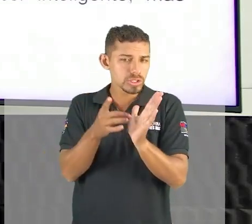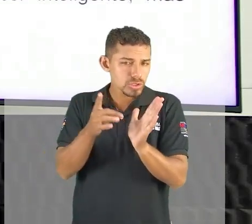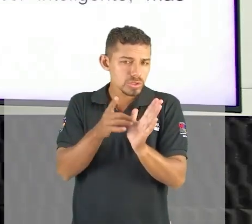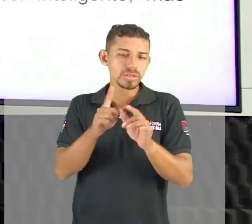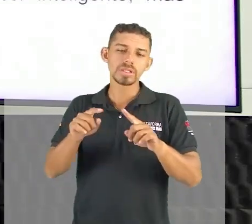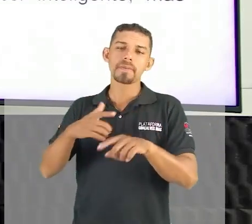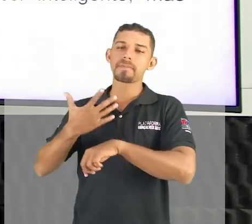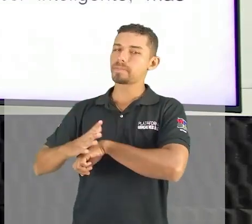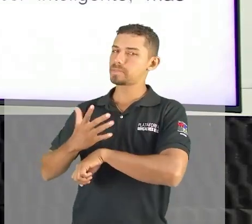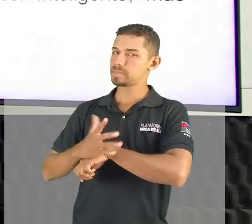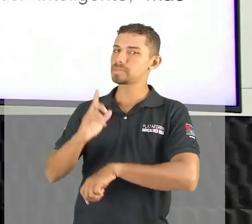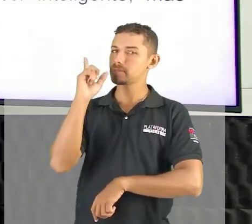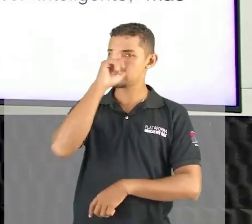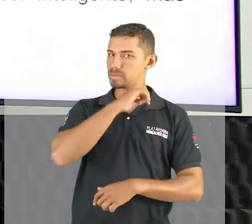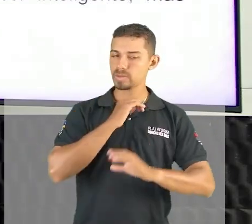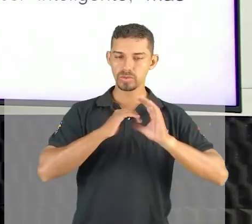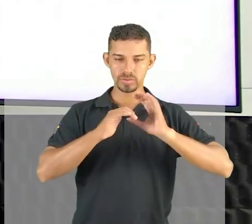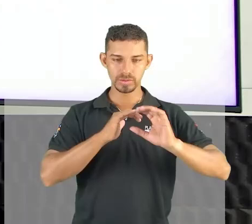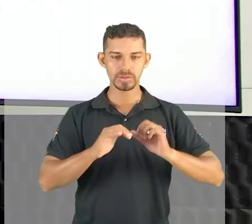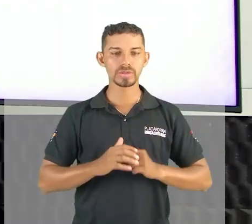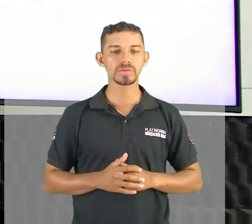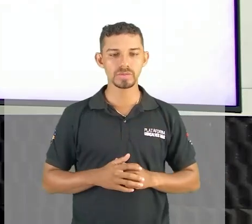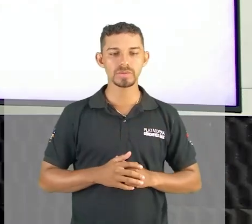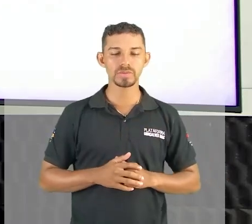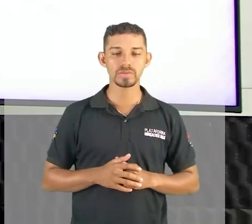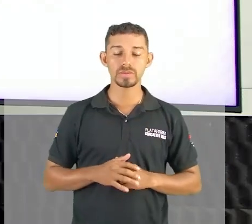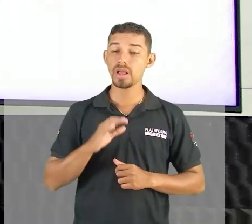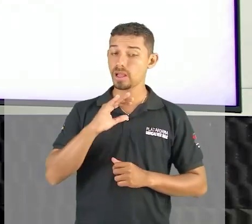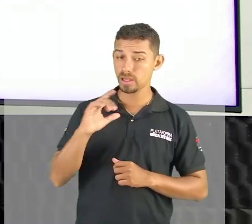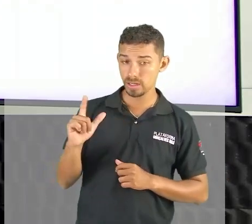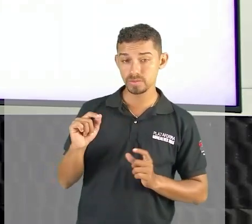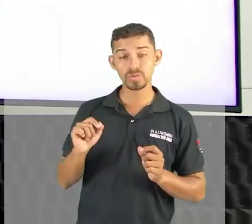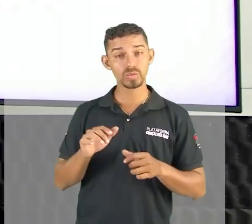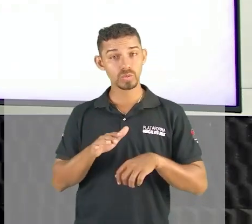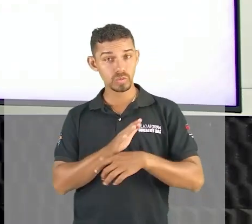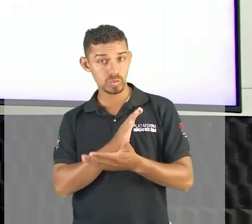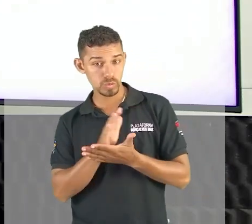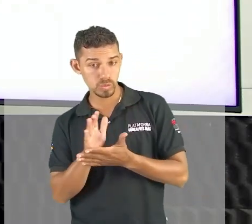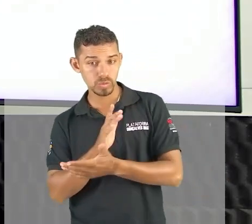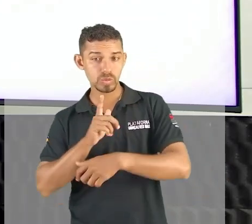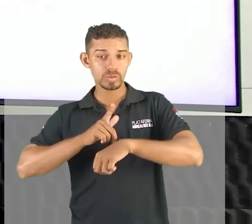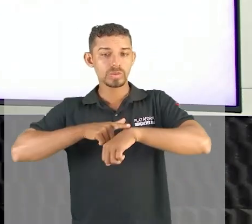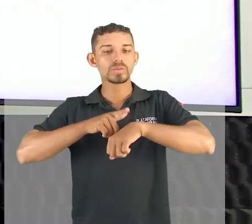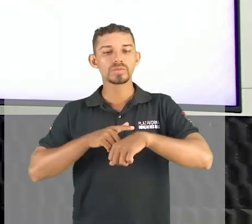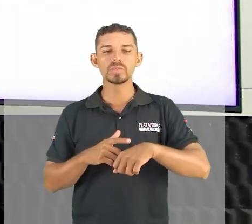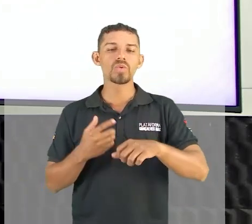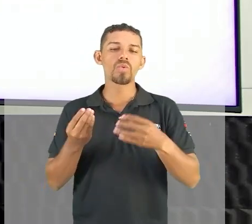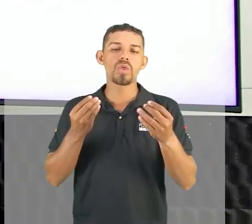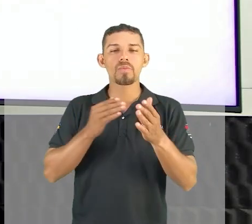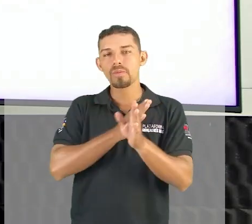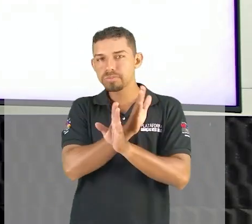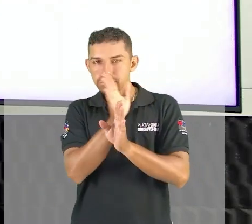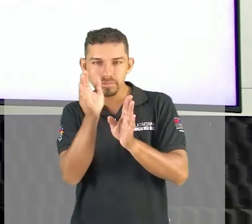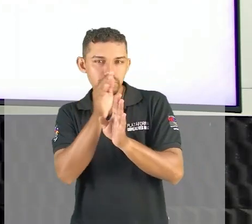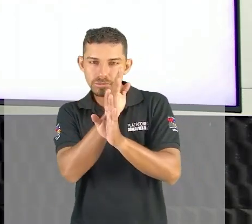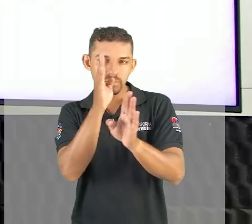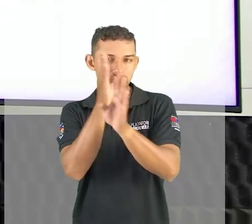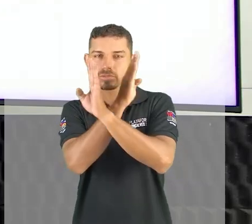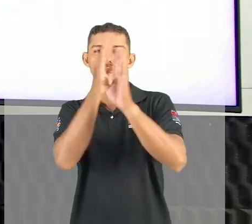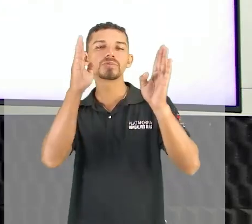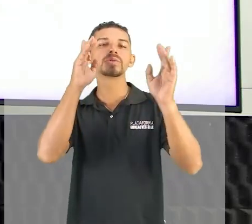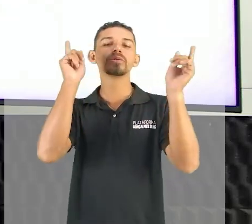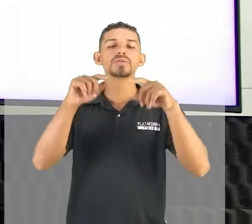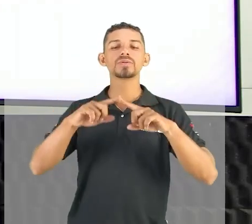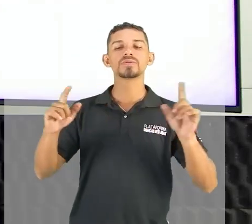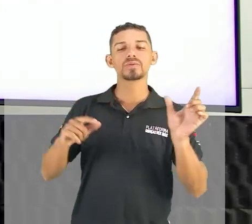do que na prática numa comunicação é claro que em alguns momentos não tem como fugir eh do português rebuscado do juridi